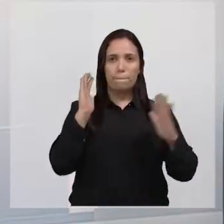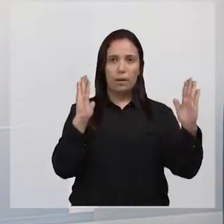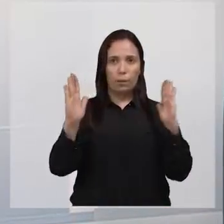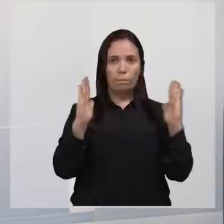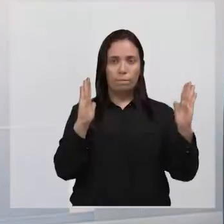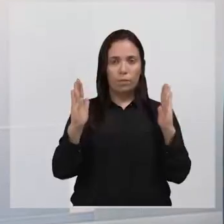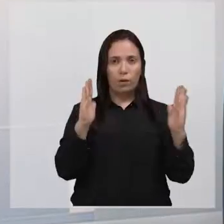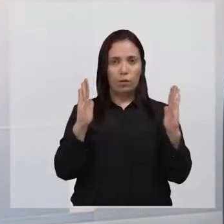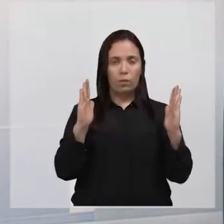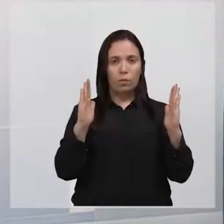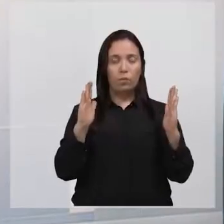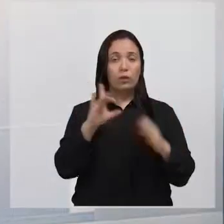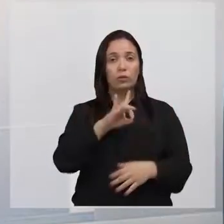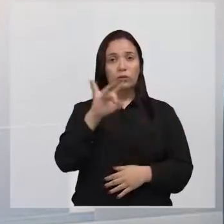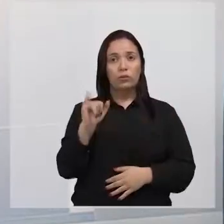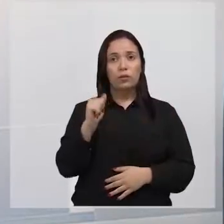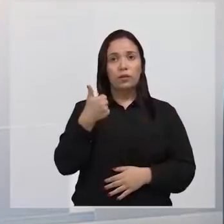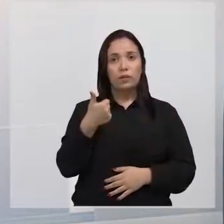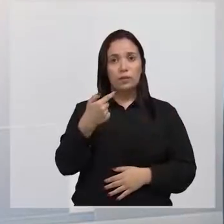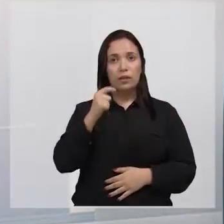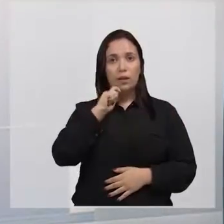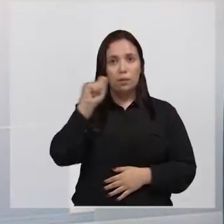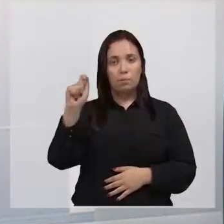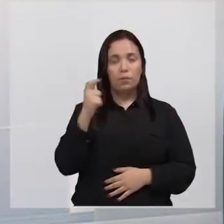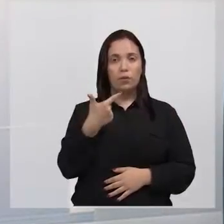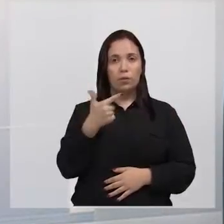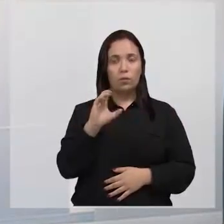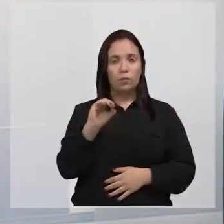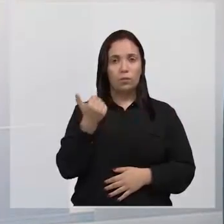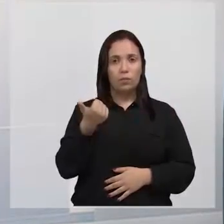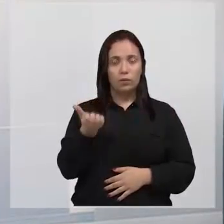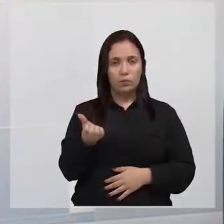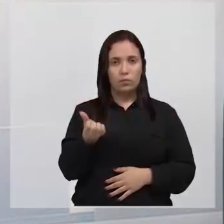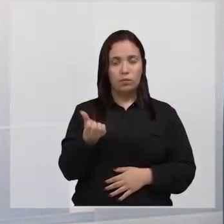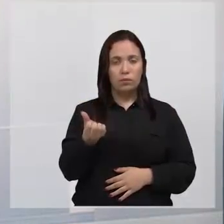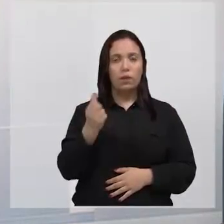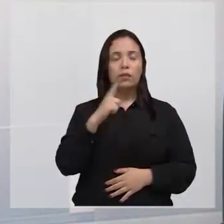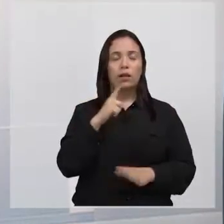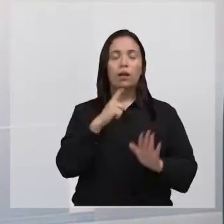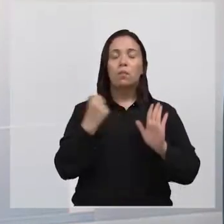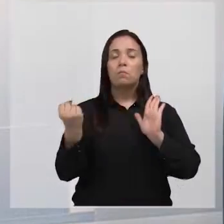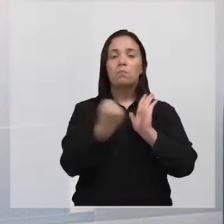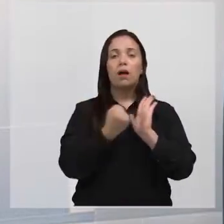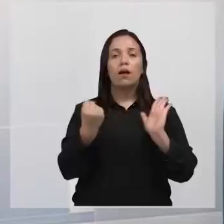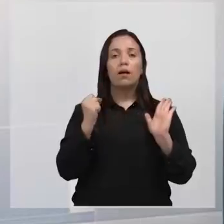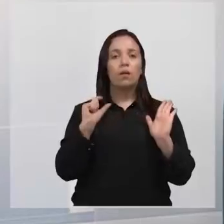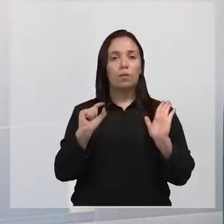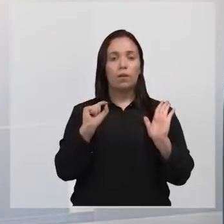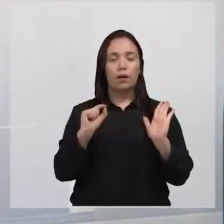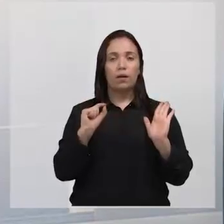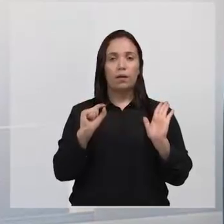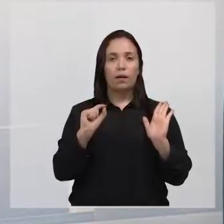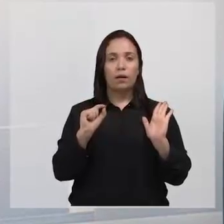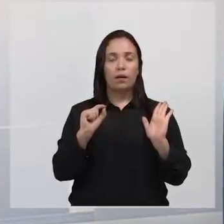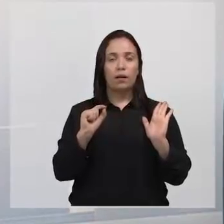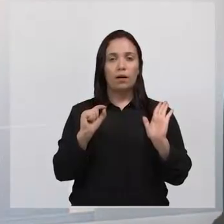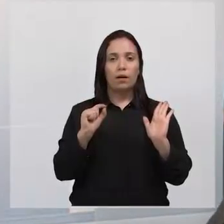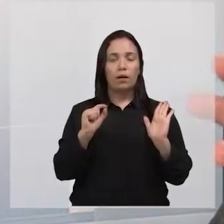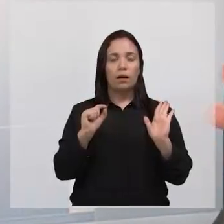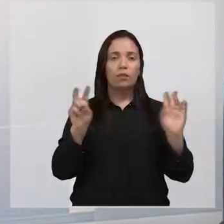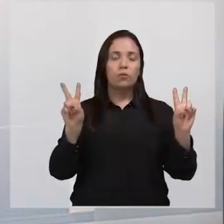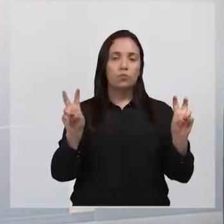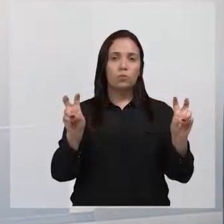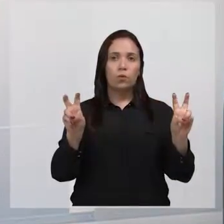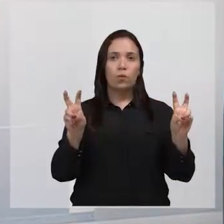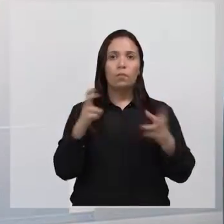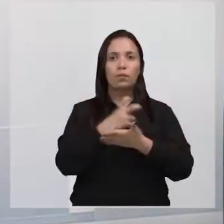tem, no dia 17 de abril de 2016, a marca do final do trânsito